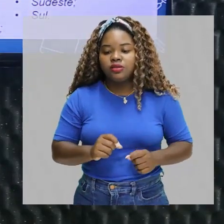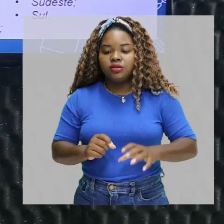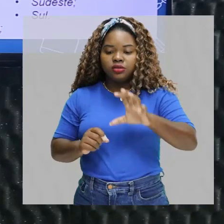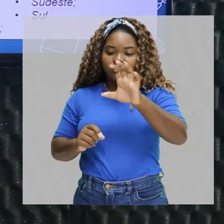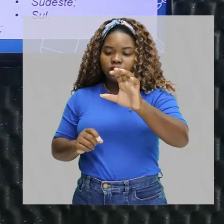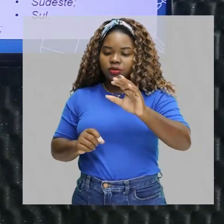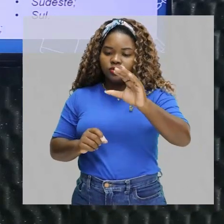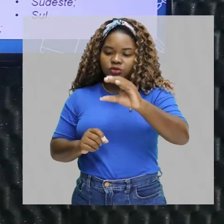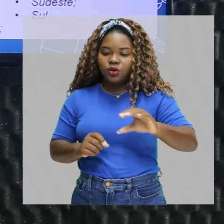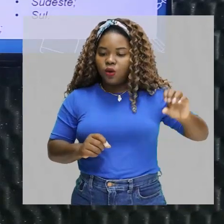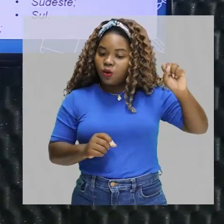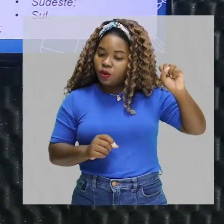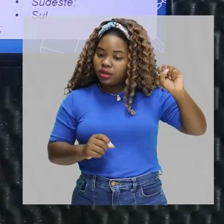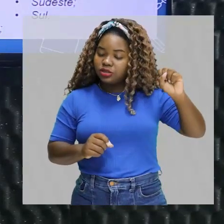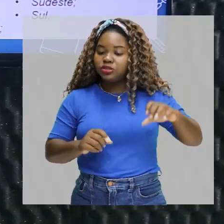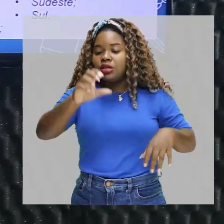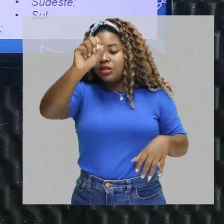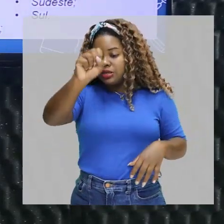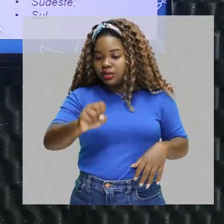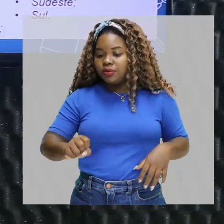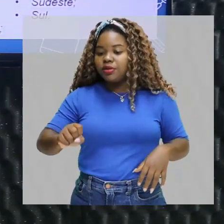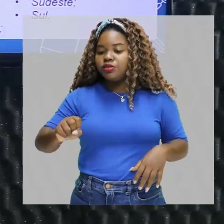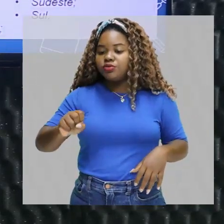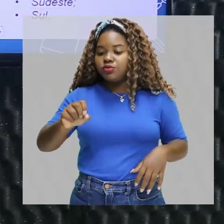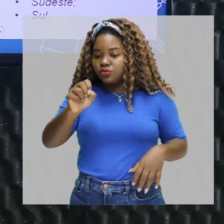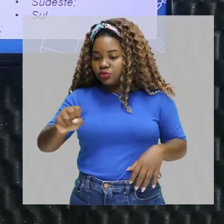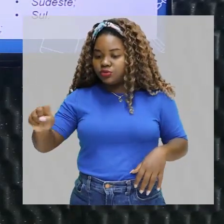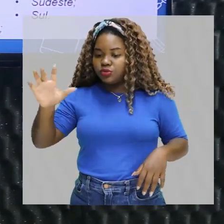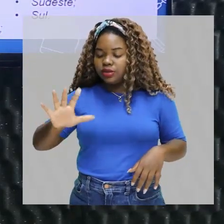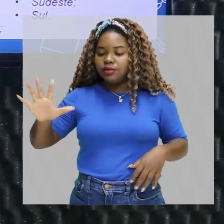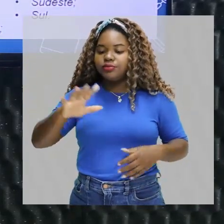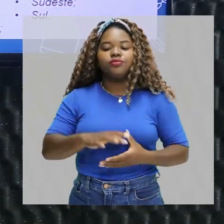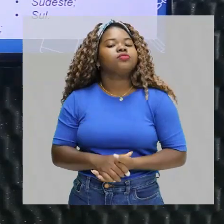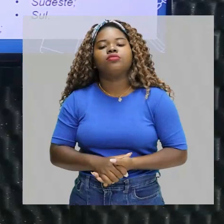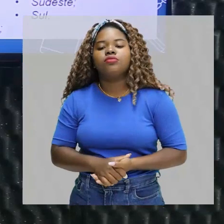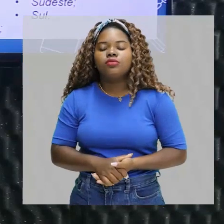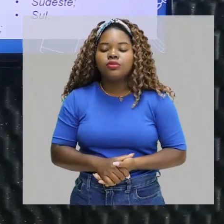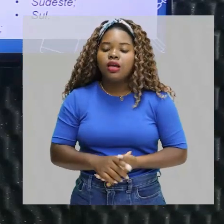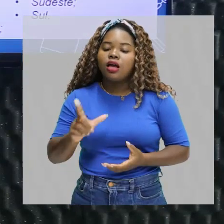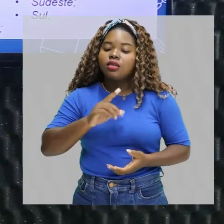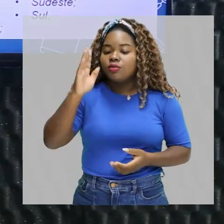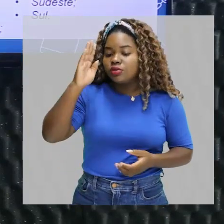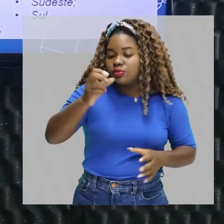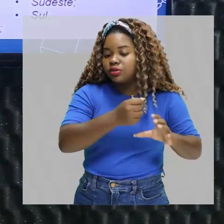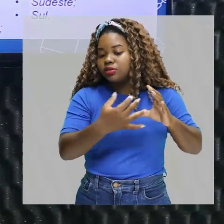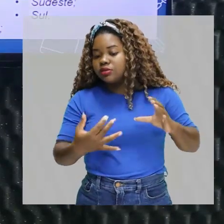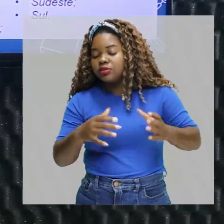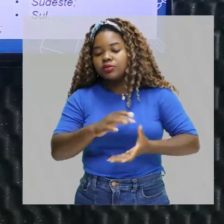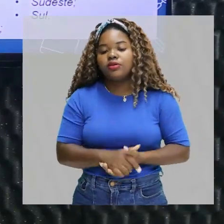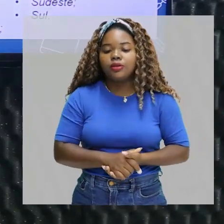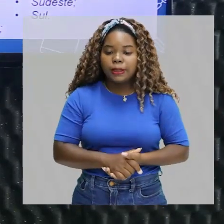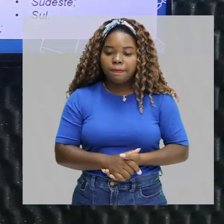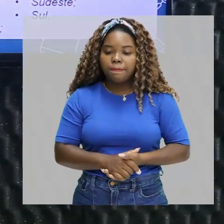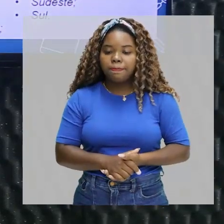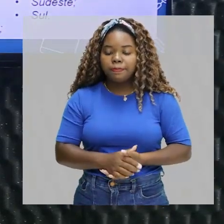região Sudeste e a região do Sul tá E hoje nós vamos abordar isso principais as principais características e potenciais